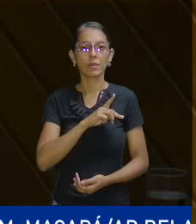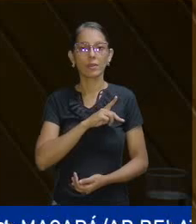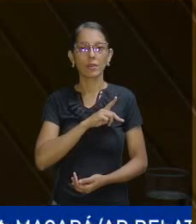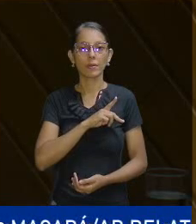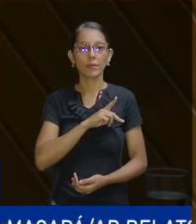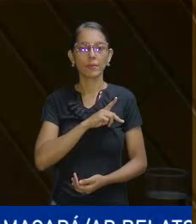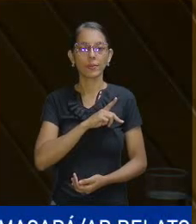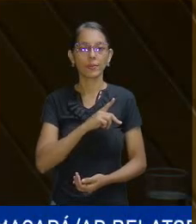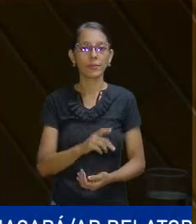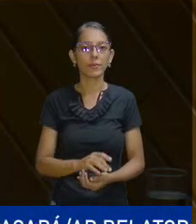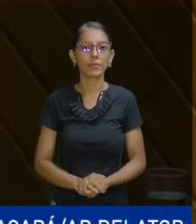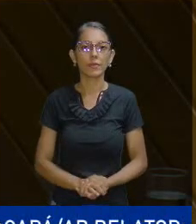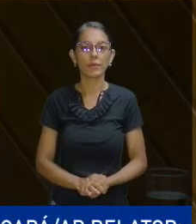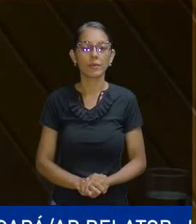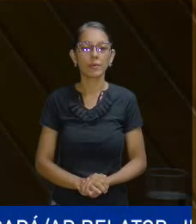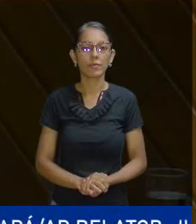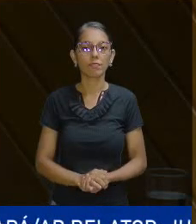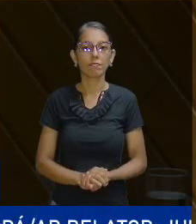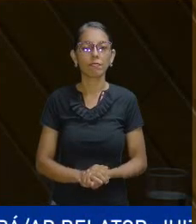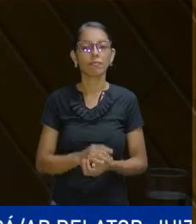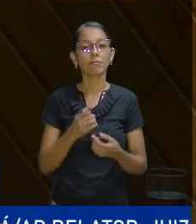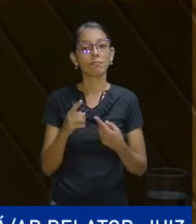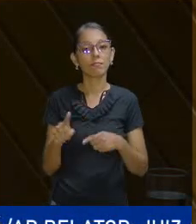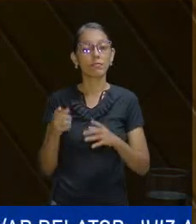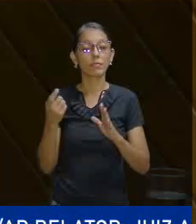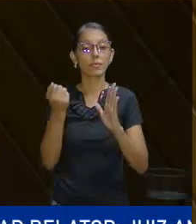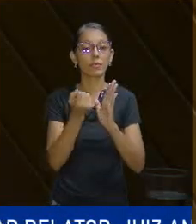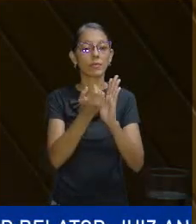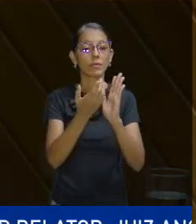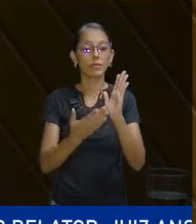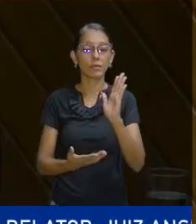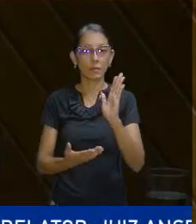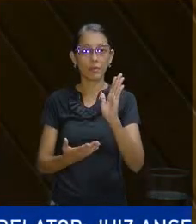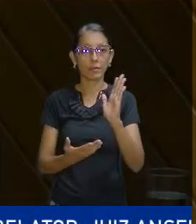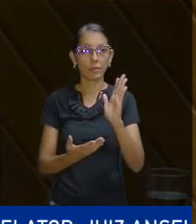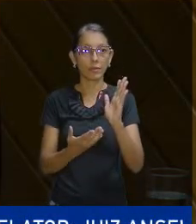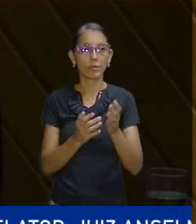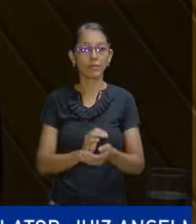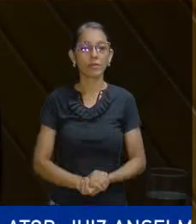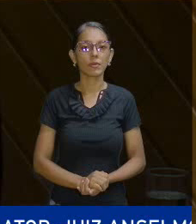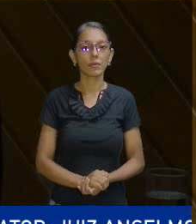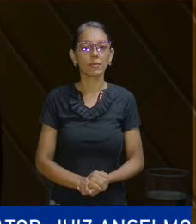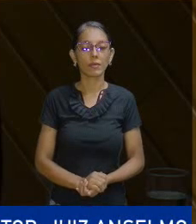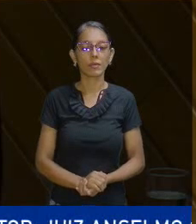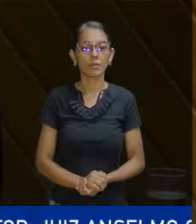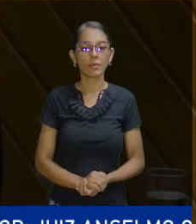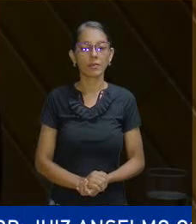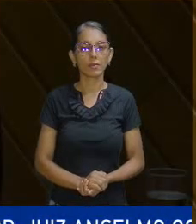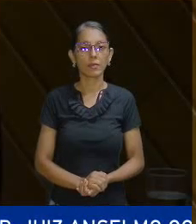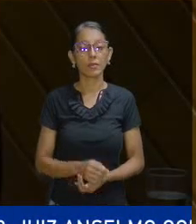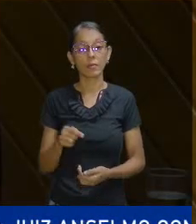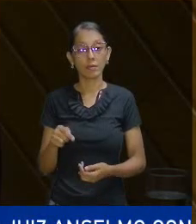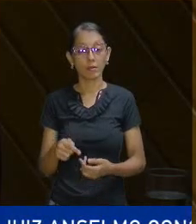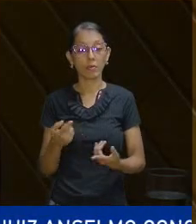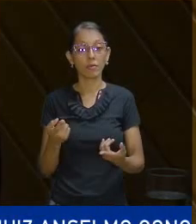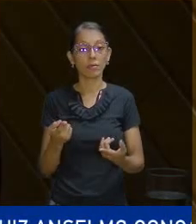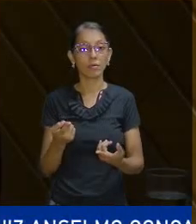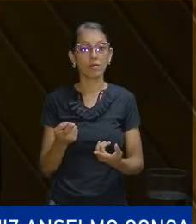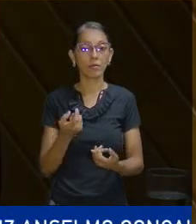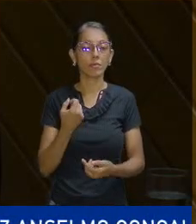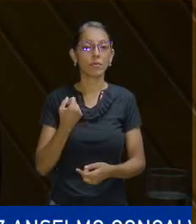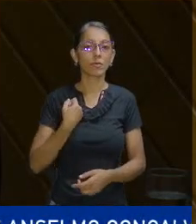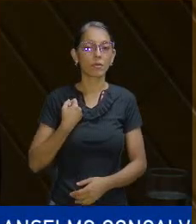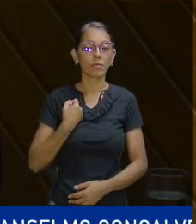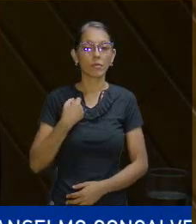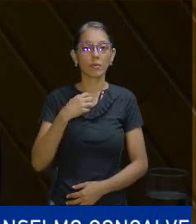Público Eleitoral propôs embargos de declaração contra a decisão deste colegiado, consubstanciada no acordo